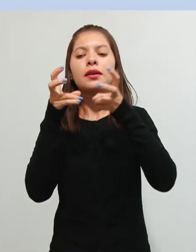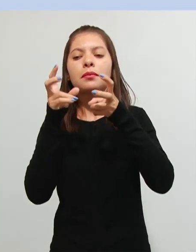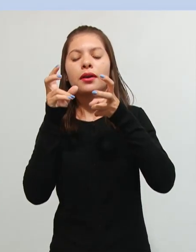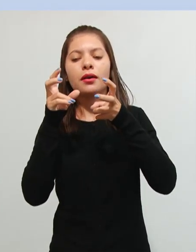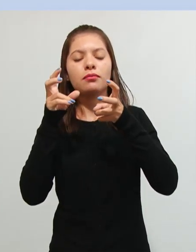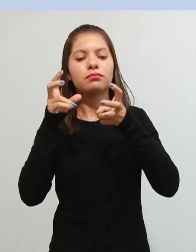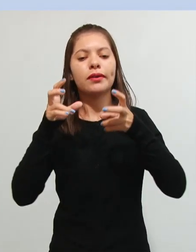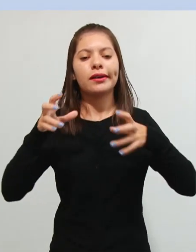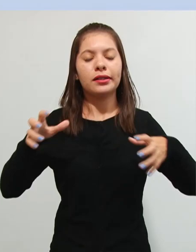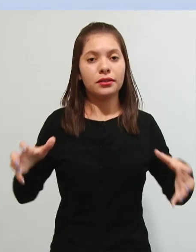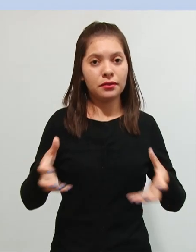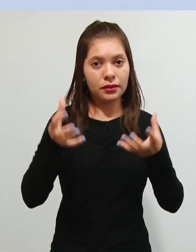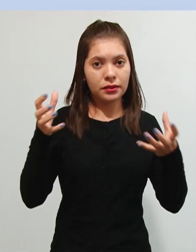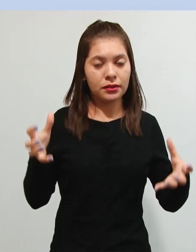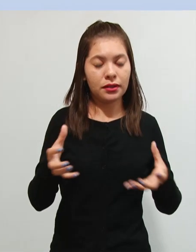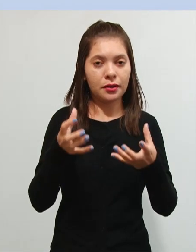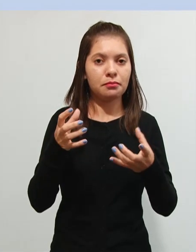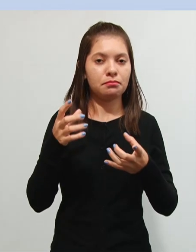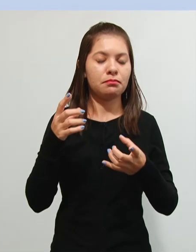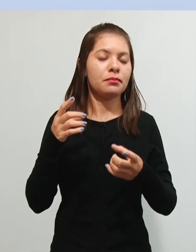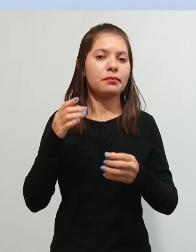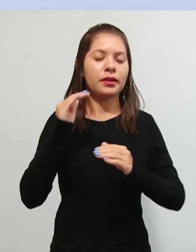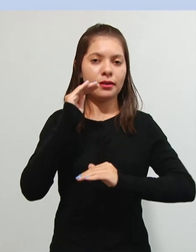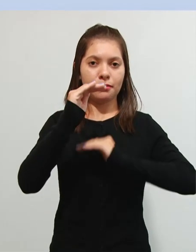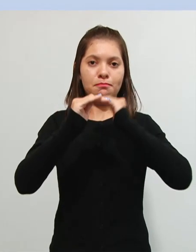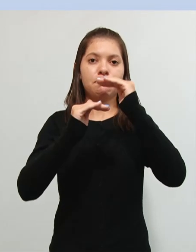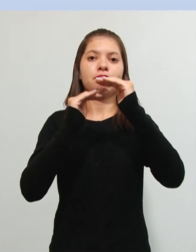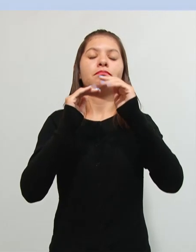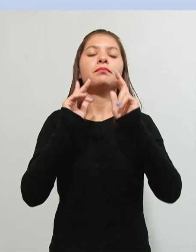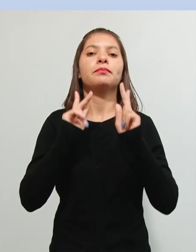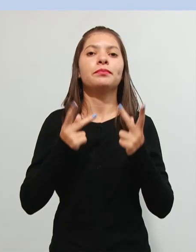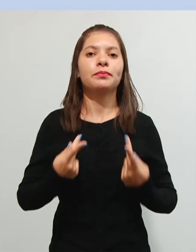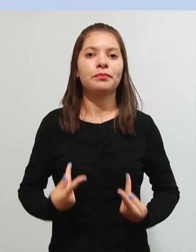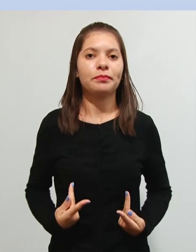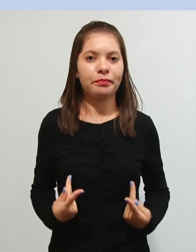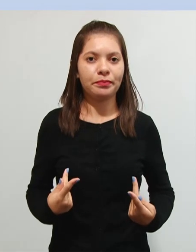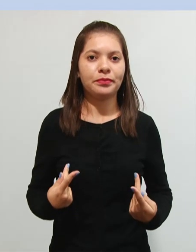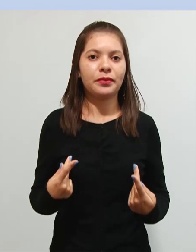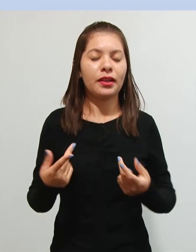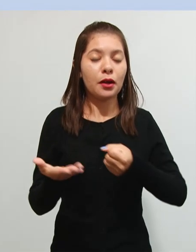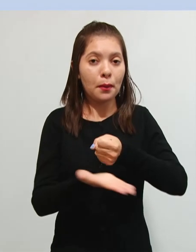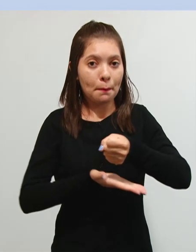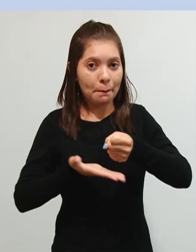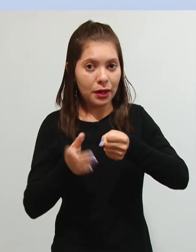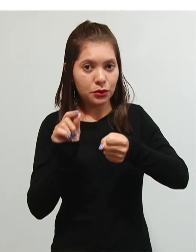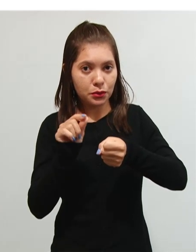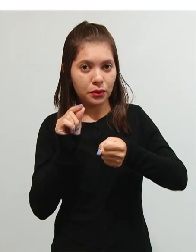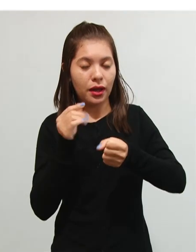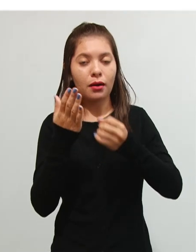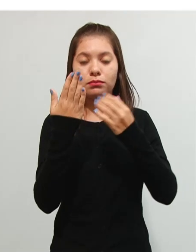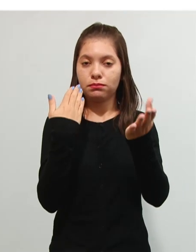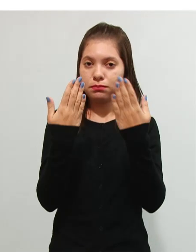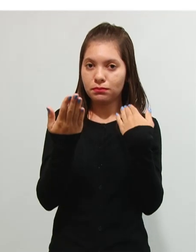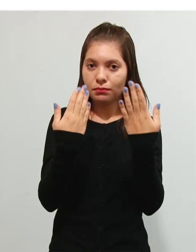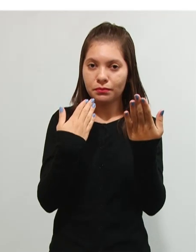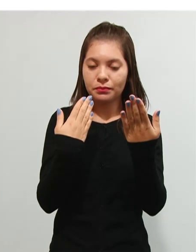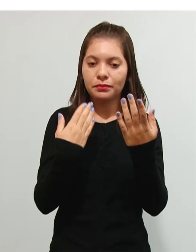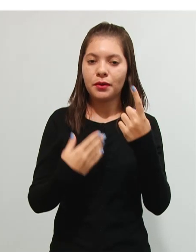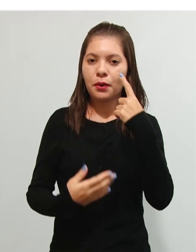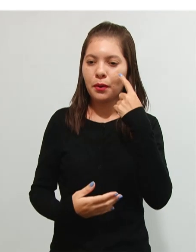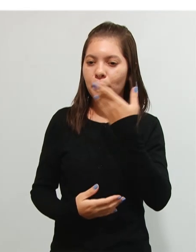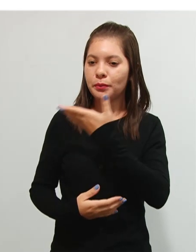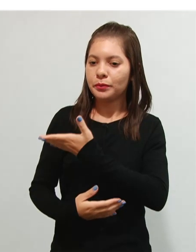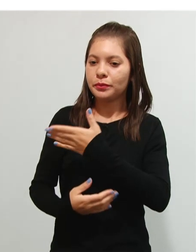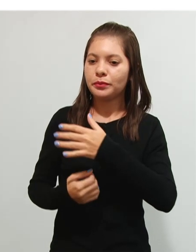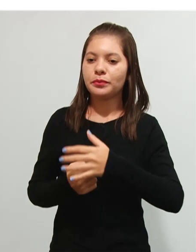forças positivas para o crescimento do ser humano, porque ela tem como base a própria psicologia. E aqui a gente